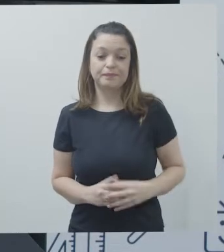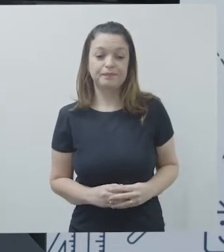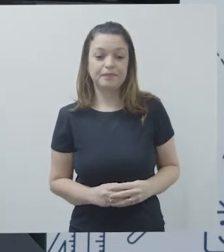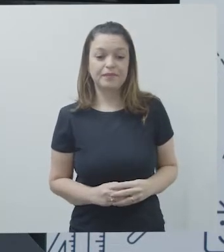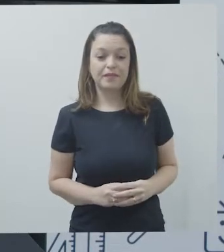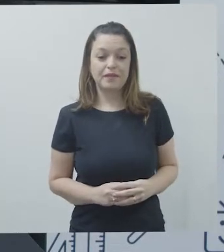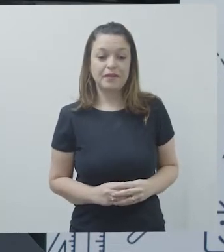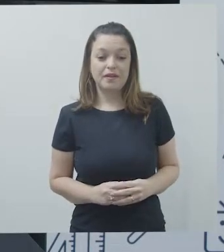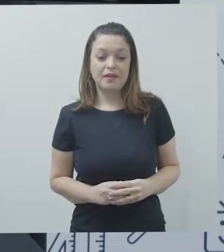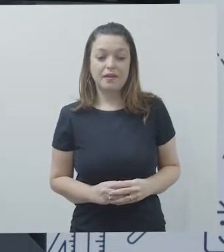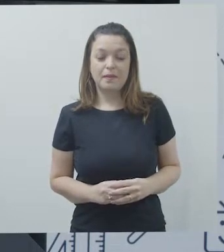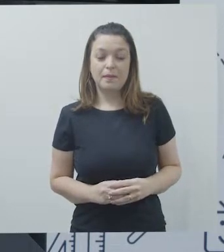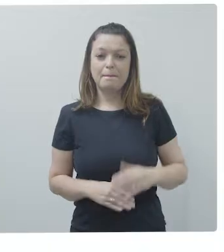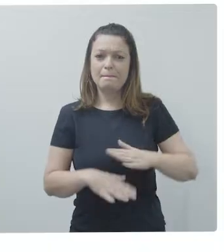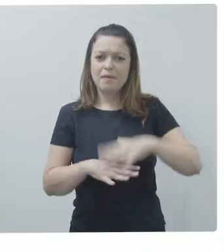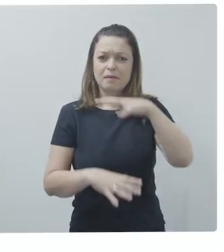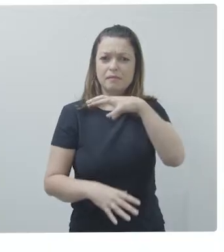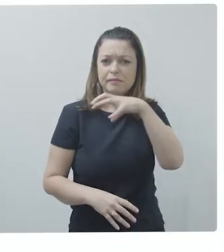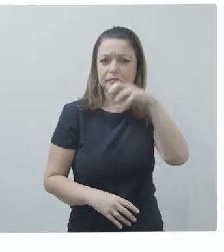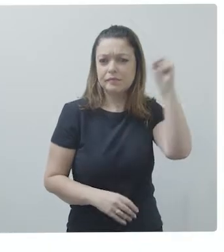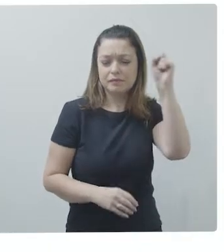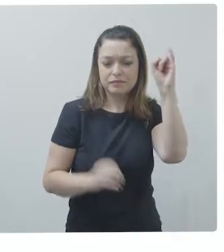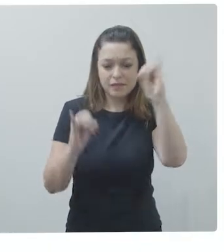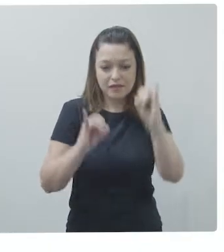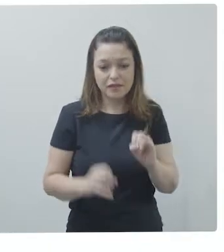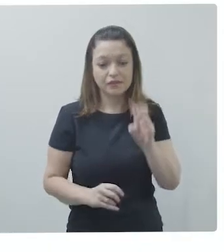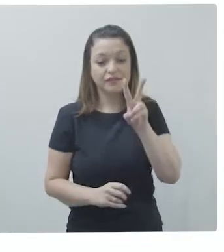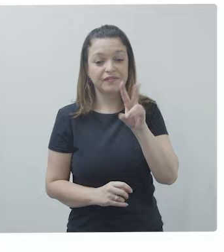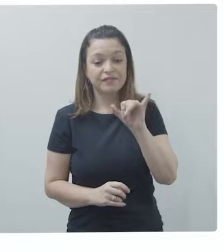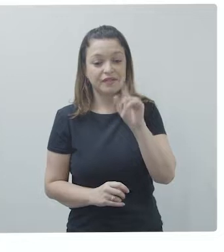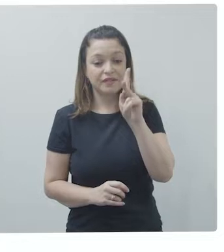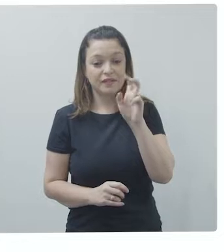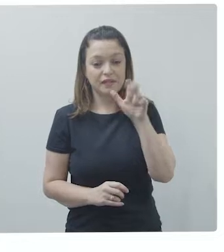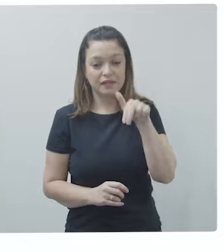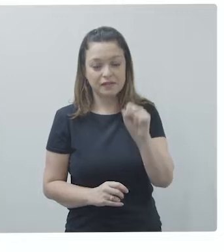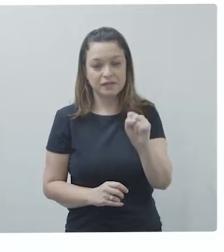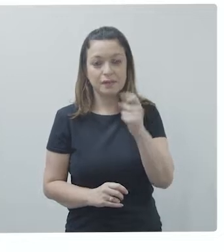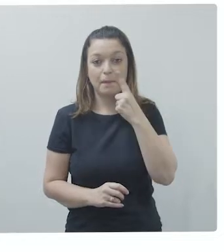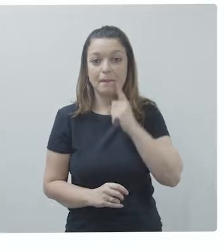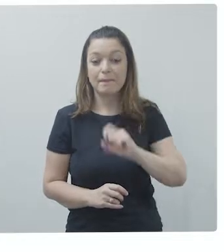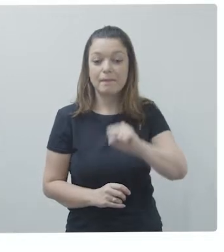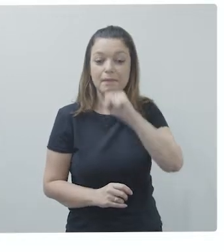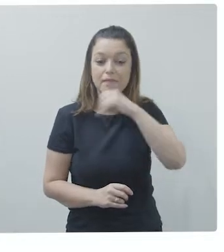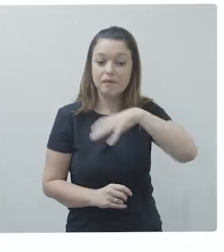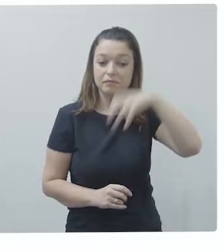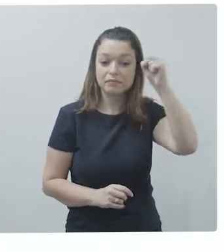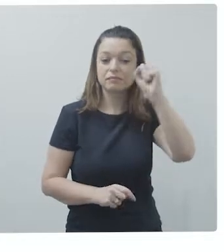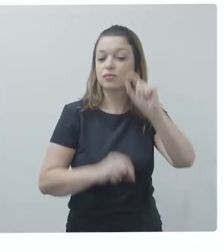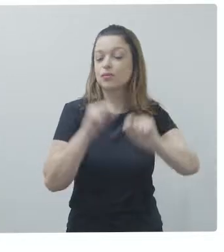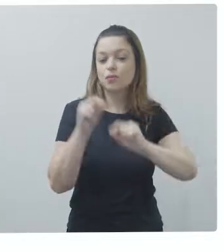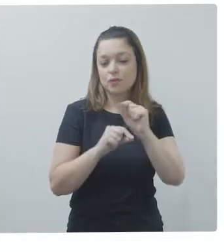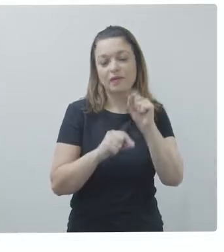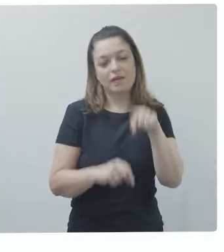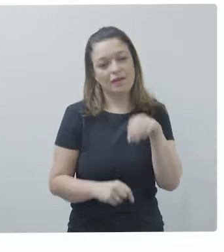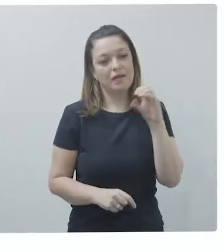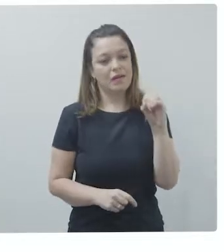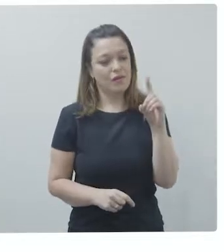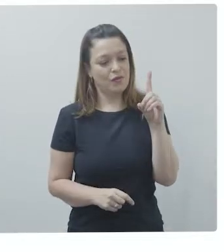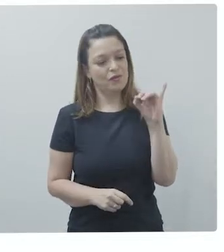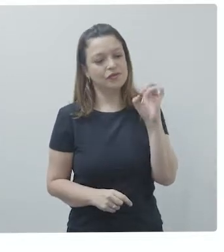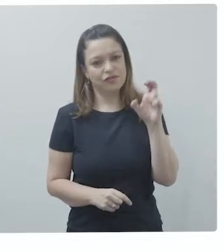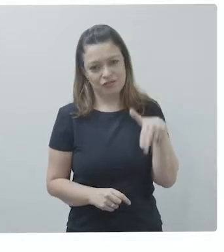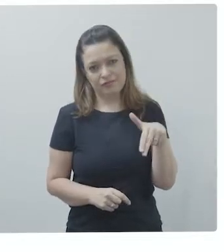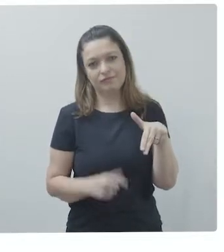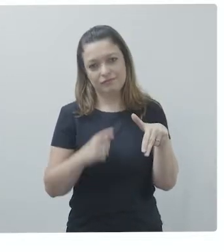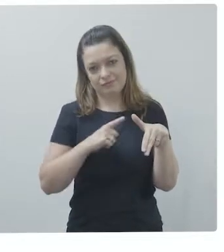dos deuses vikings, o pai dos deuses. Esse fica um pouco fácil, né? Quem é esse? O Odin.